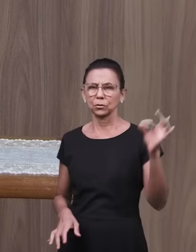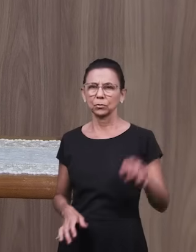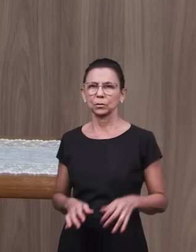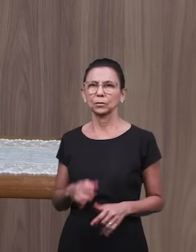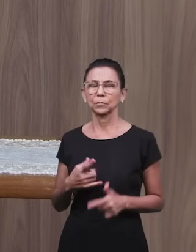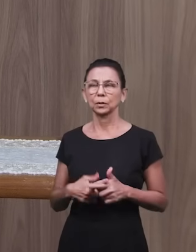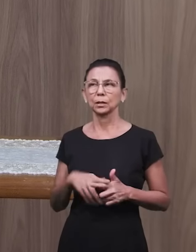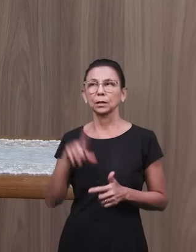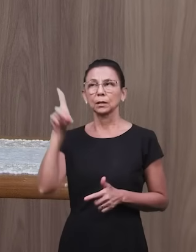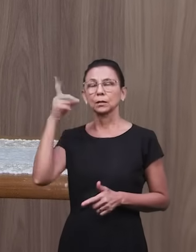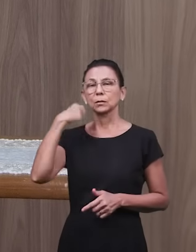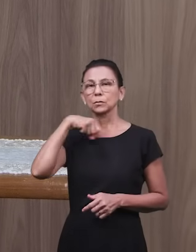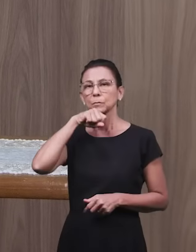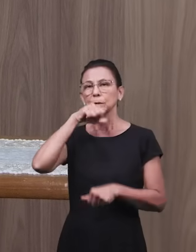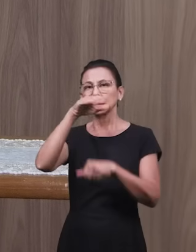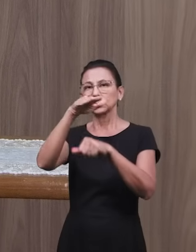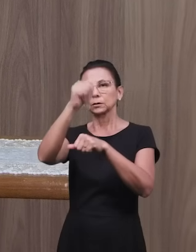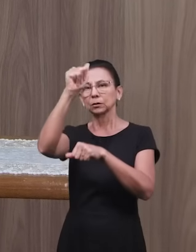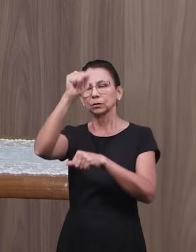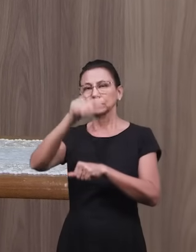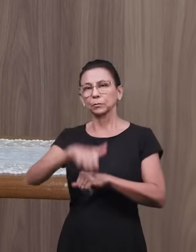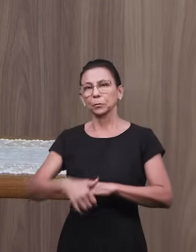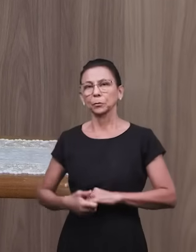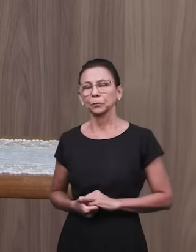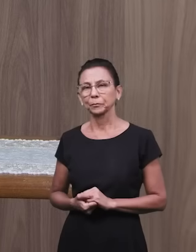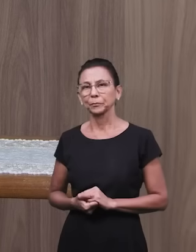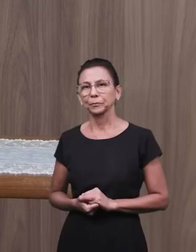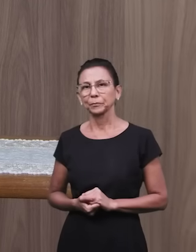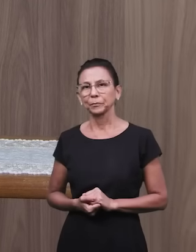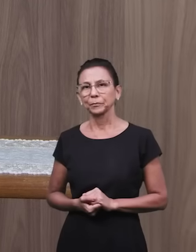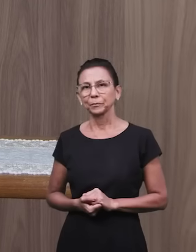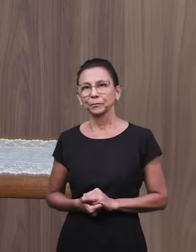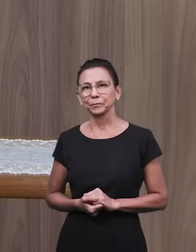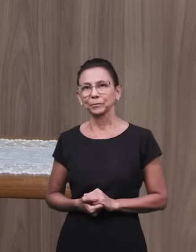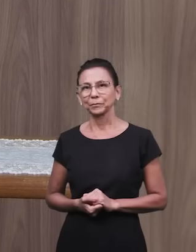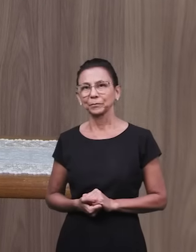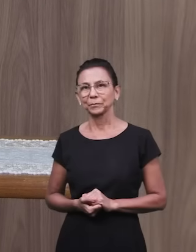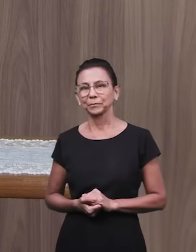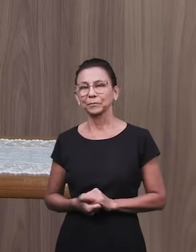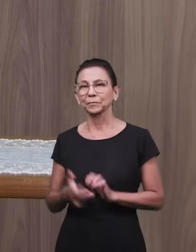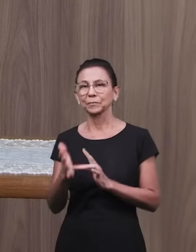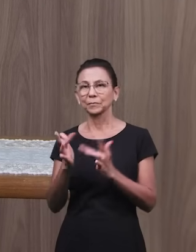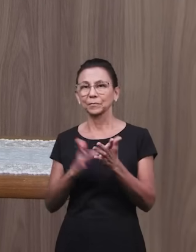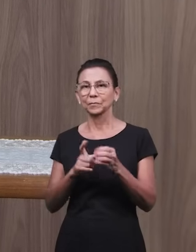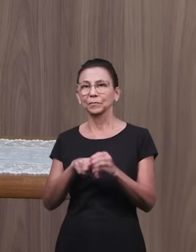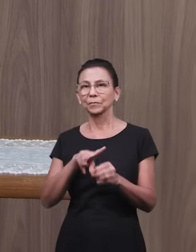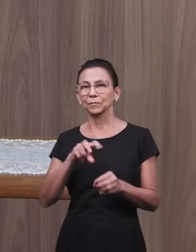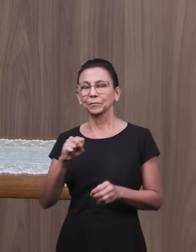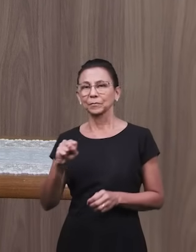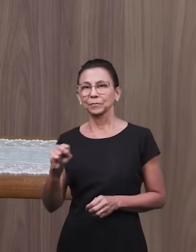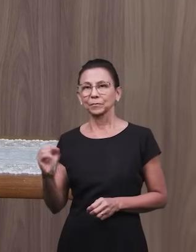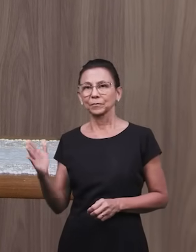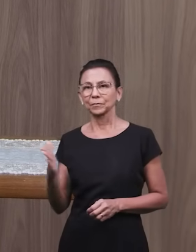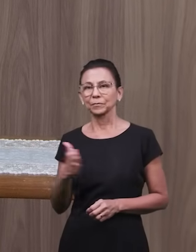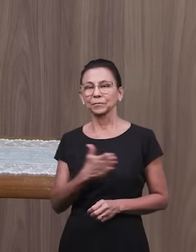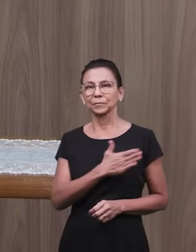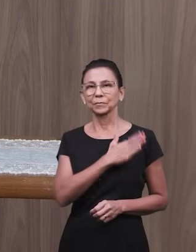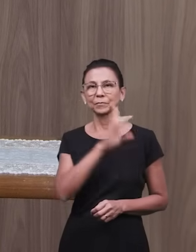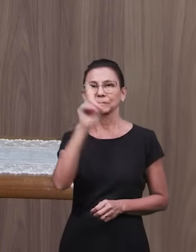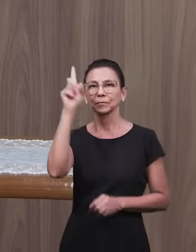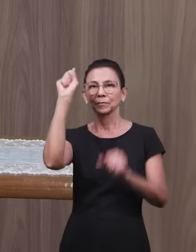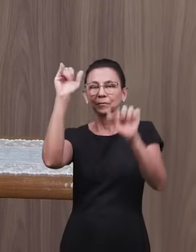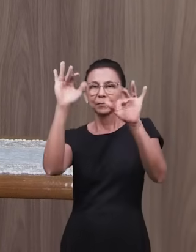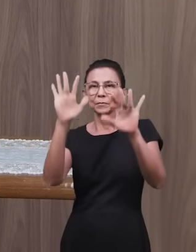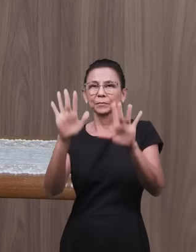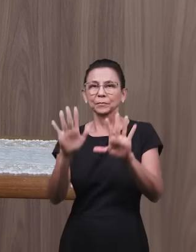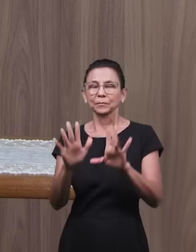porque o Pai te amou, o Pai me amou e Jesus vem nos buscar. Que Deus os abençoe